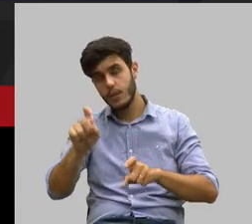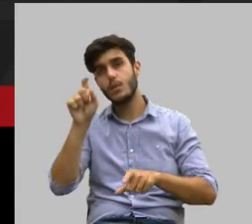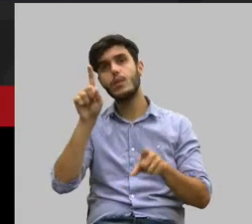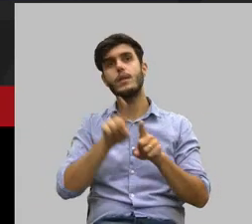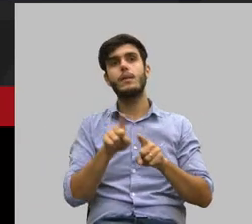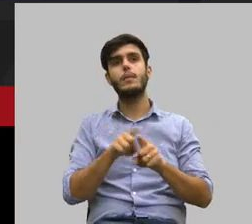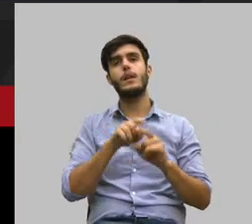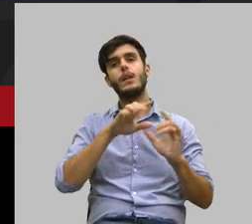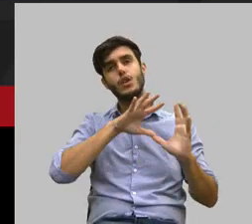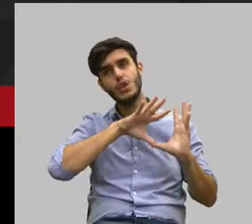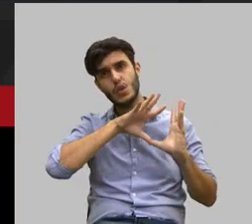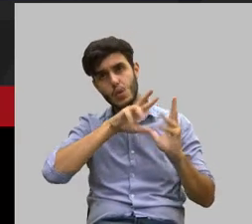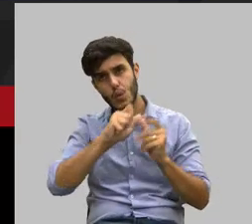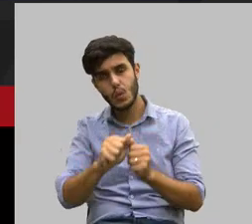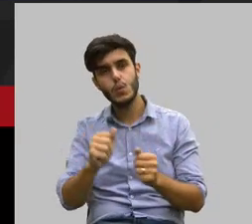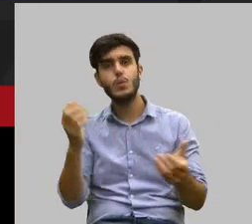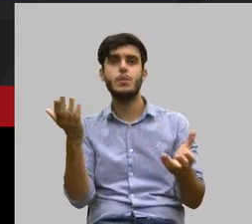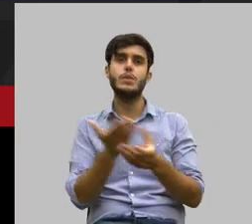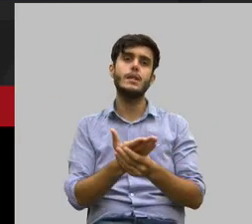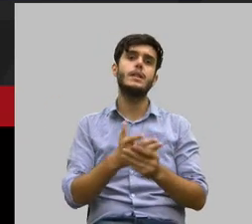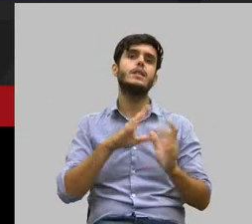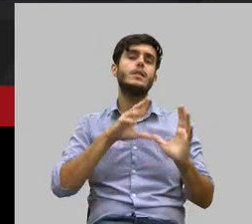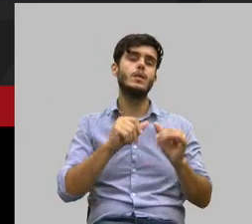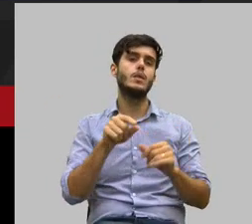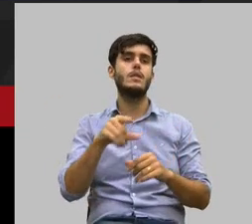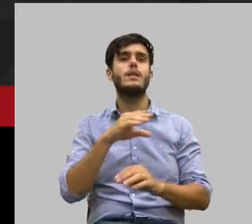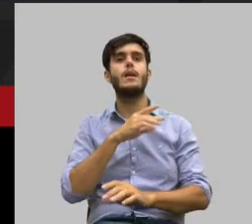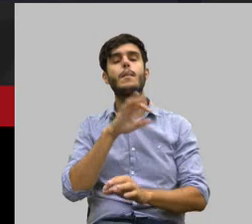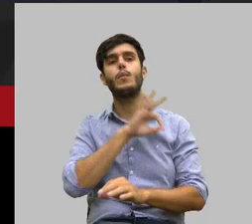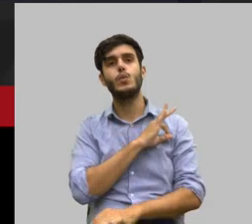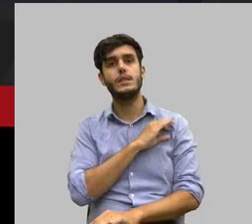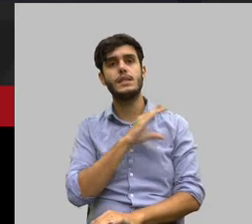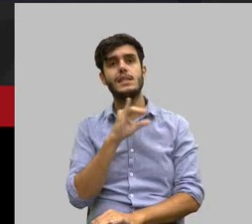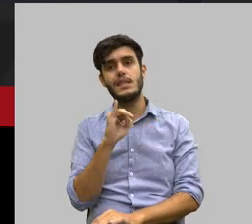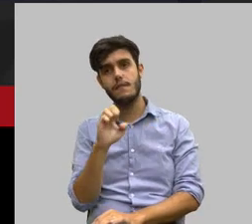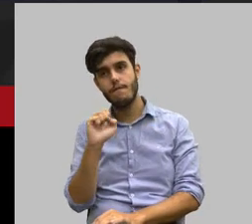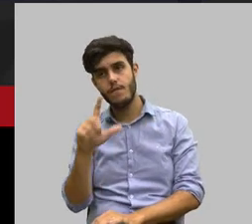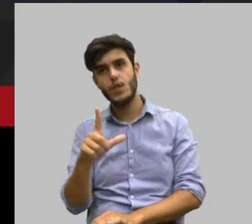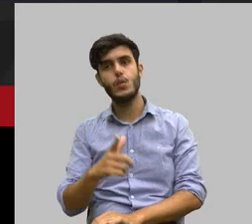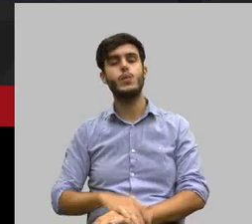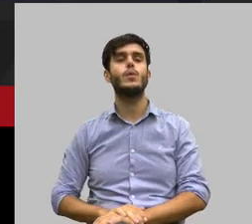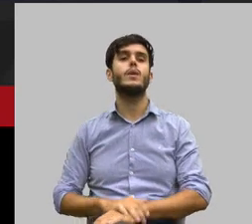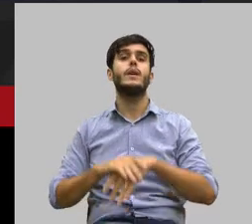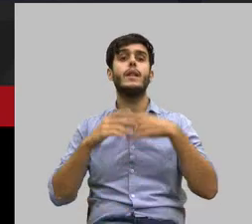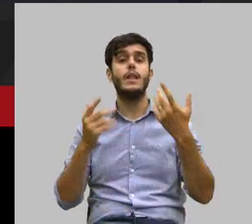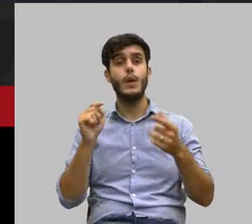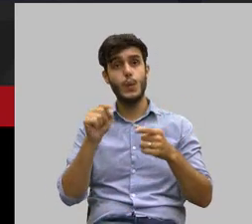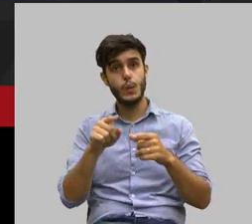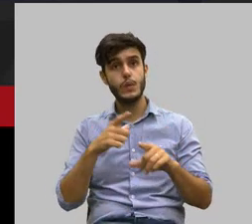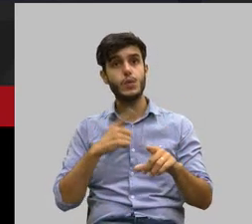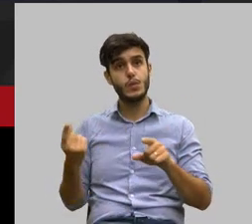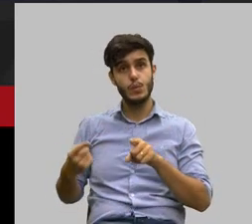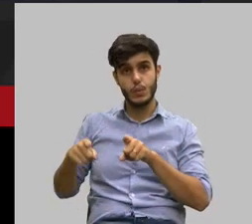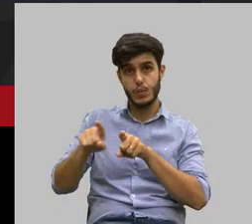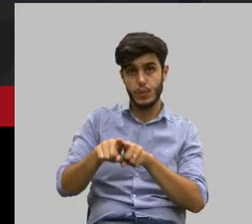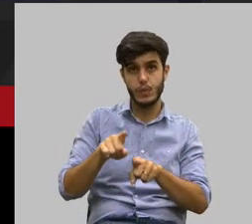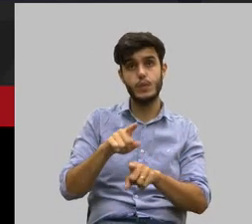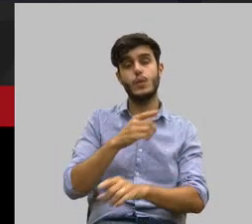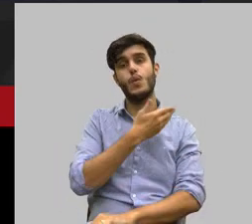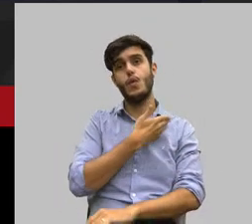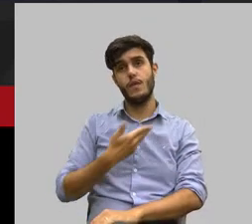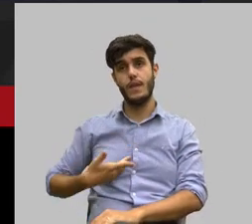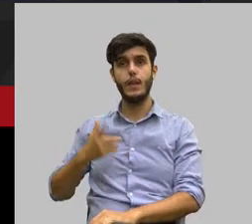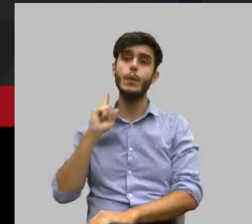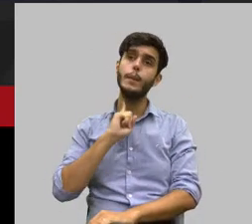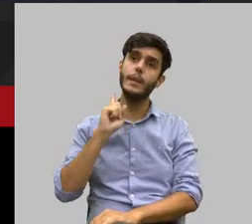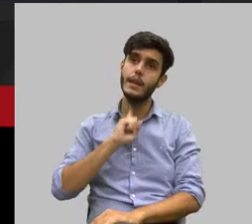de todos os procedimentos da Polícia Civil então com isso nós buscamos uma parceria eh do governo de minas né